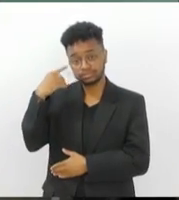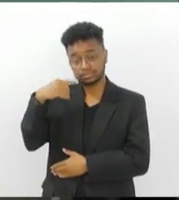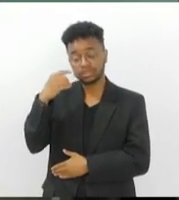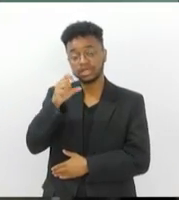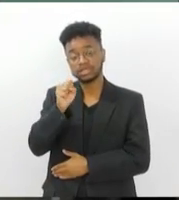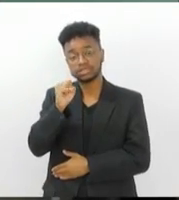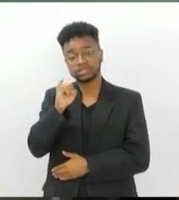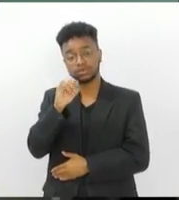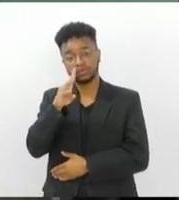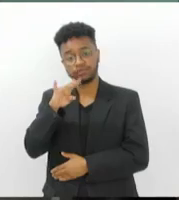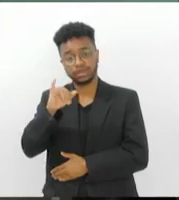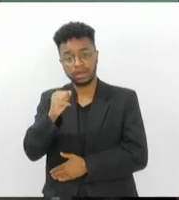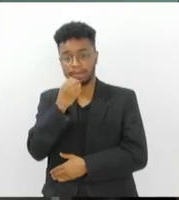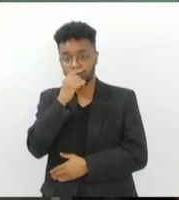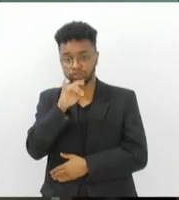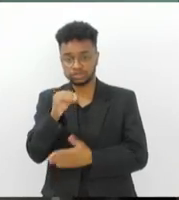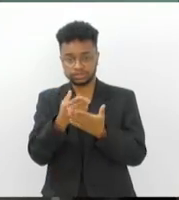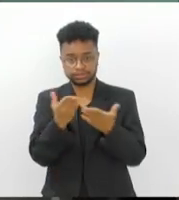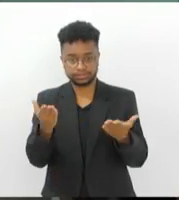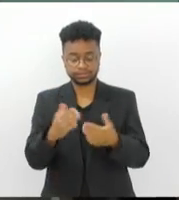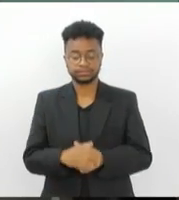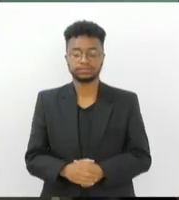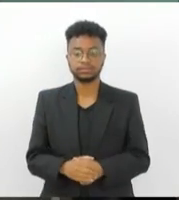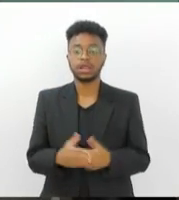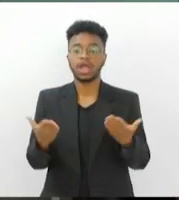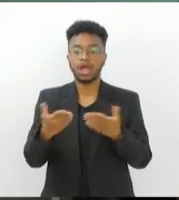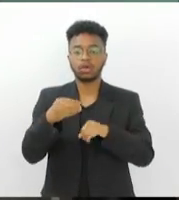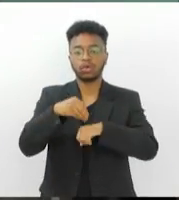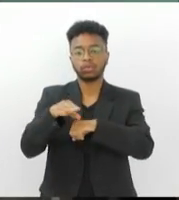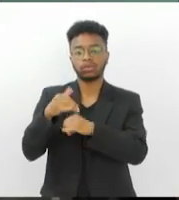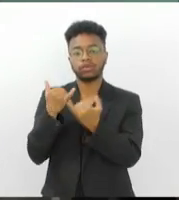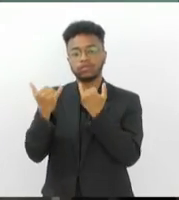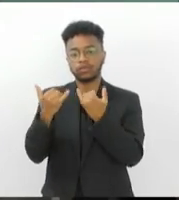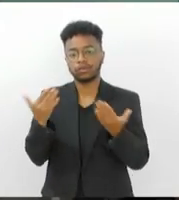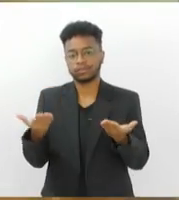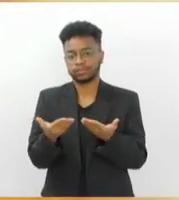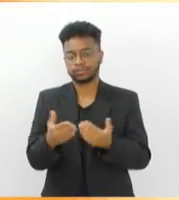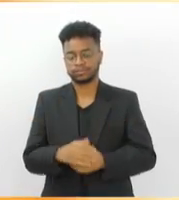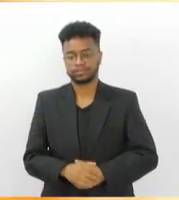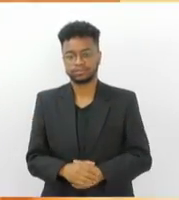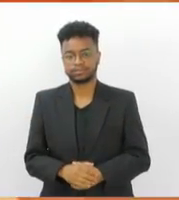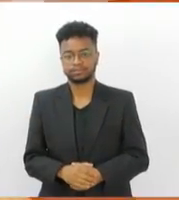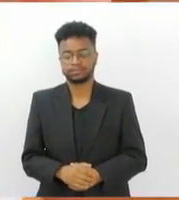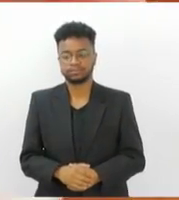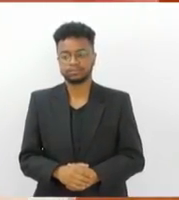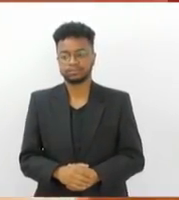obrigada aí bom dia para você vamos ao nosso giro de notícias de